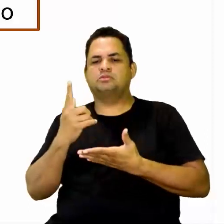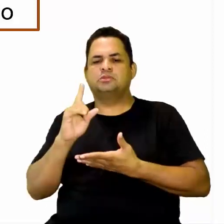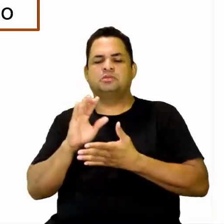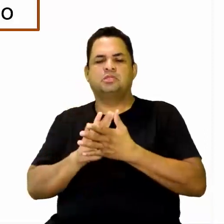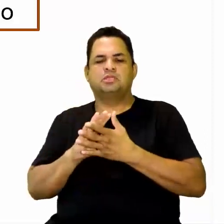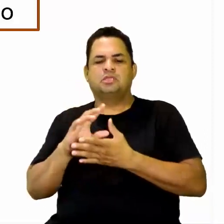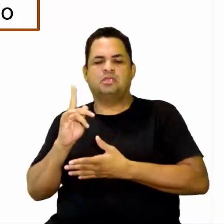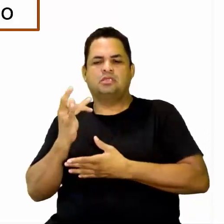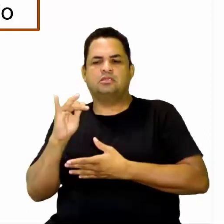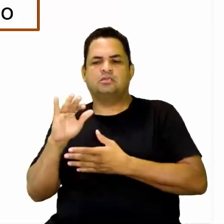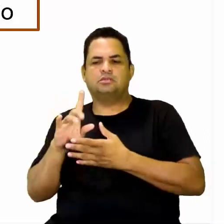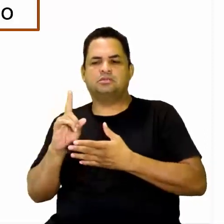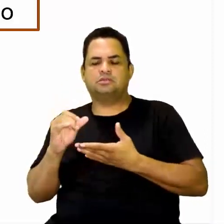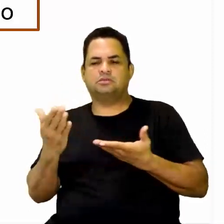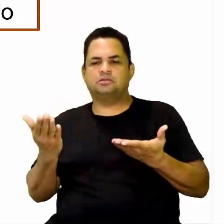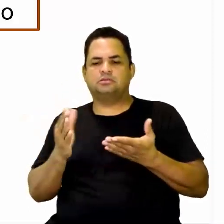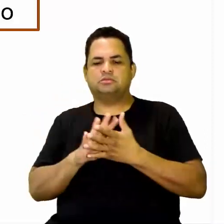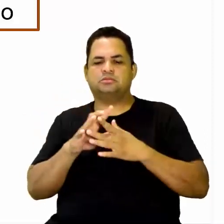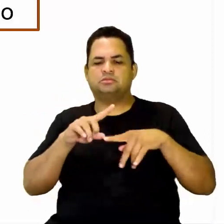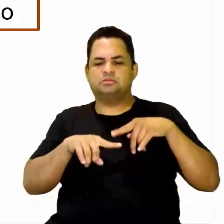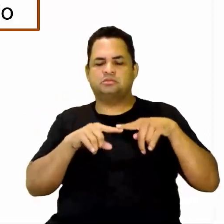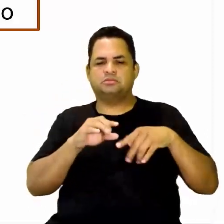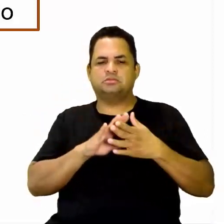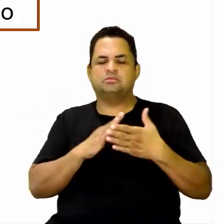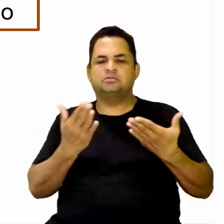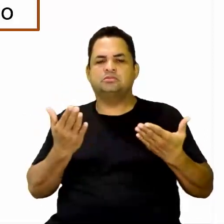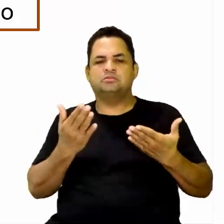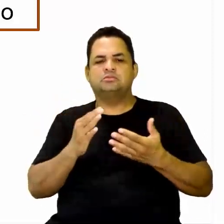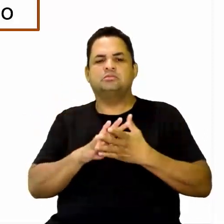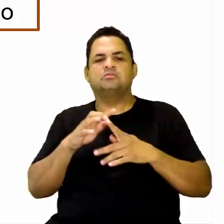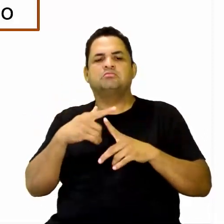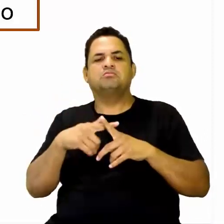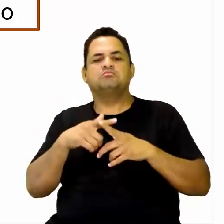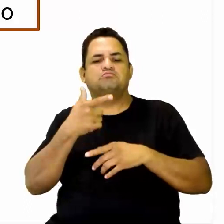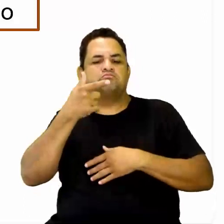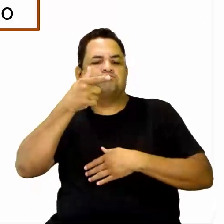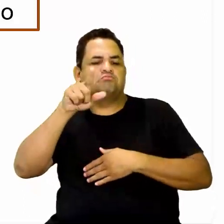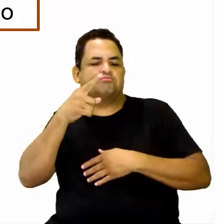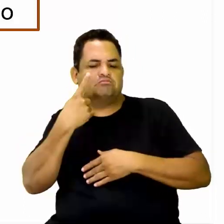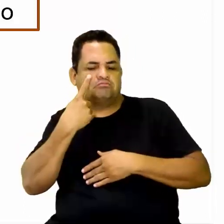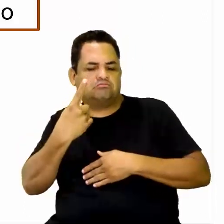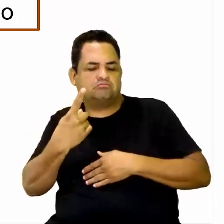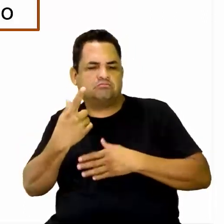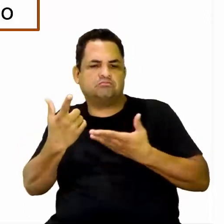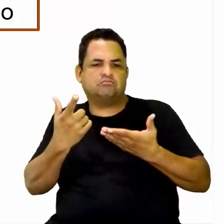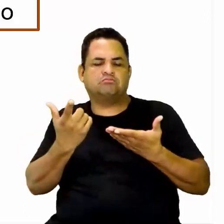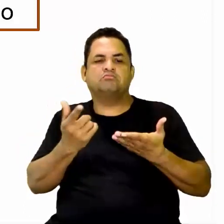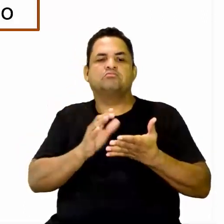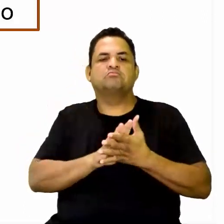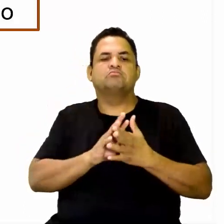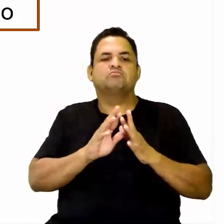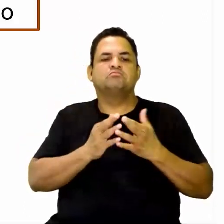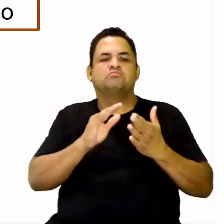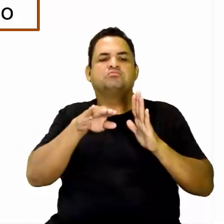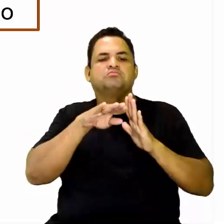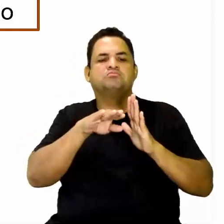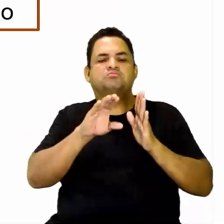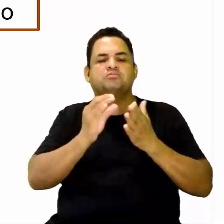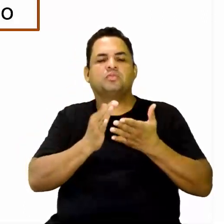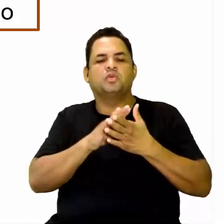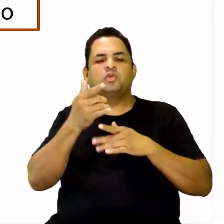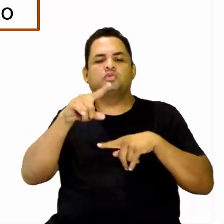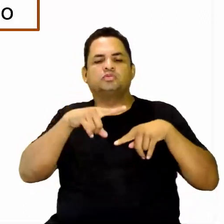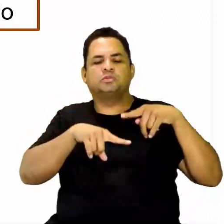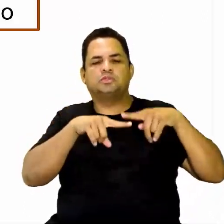heterogêneo. É um material homogêneo, porque eu não consigo identificar os seus componentes, outros